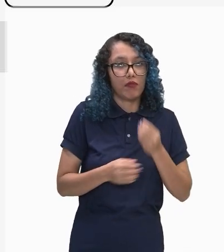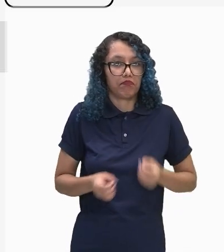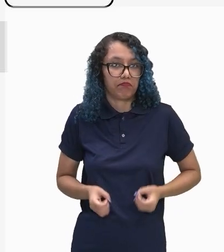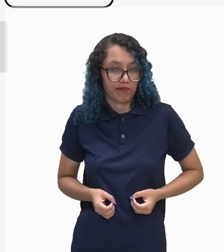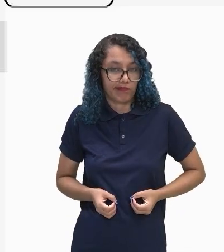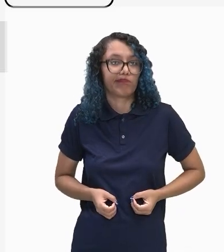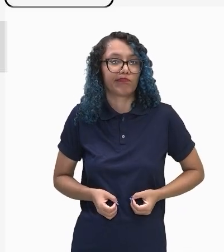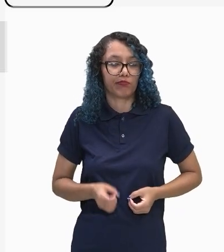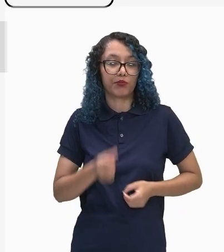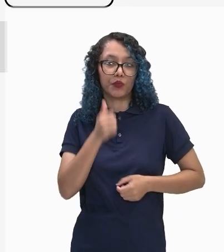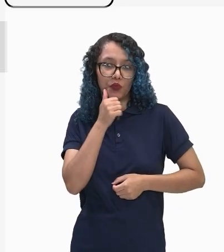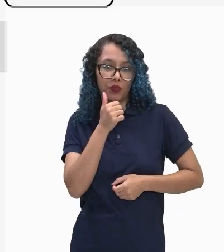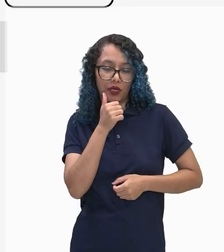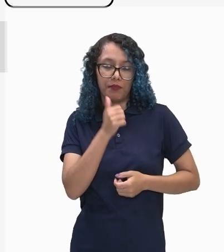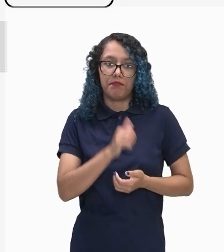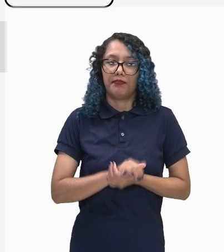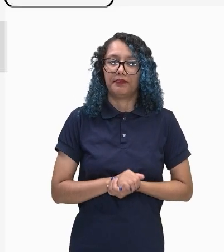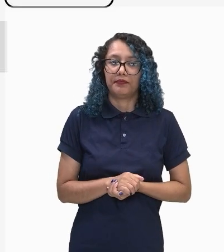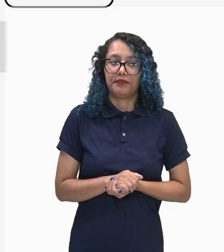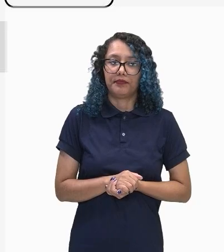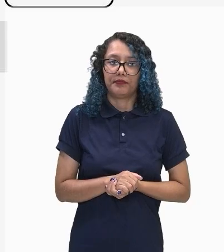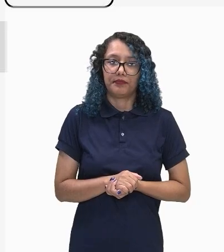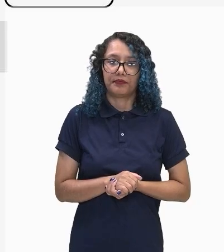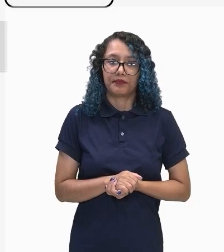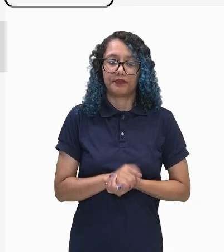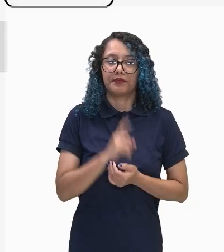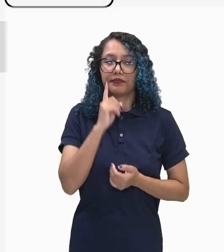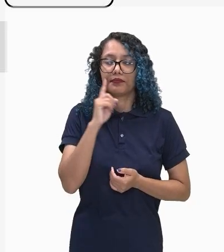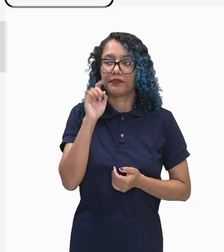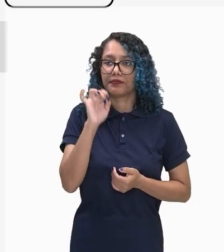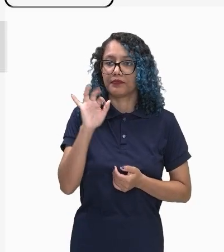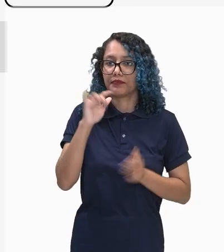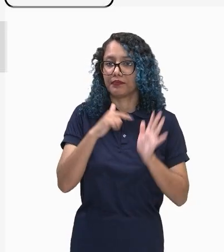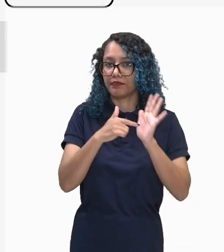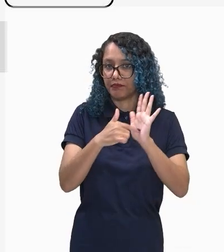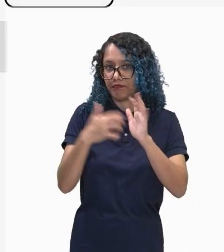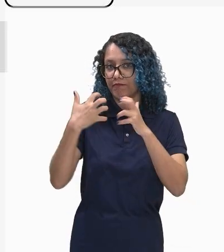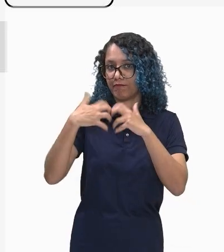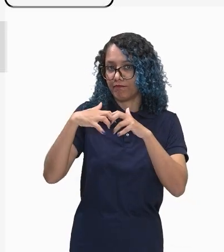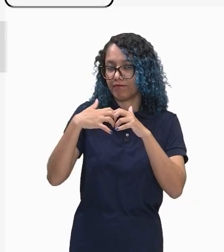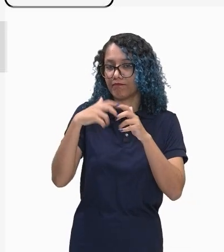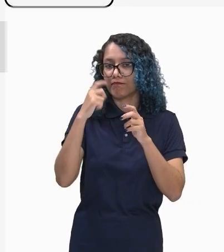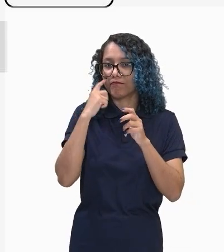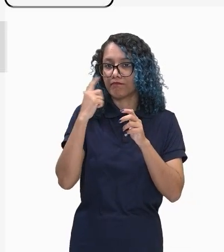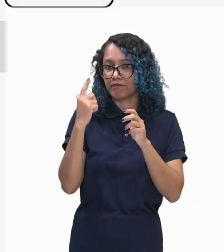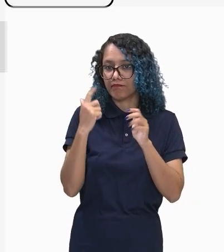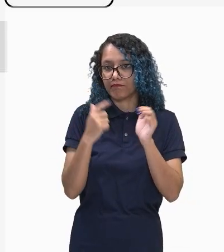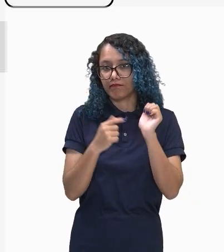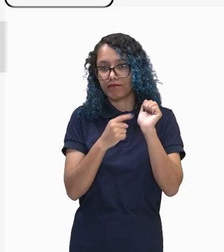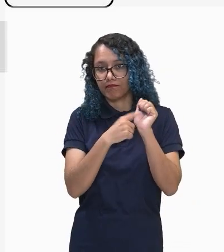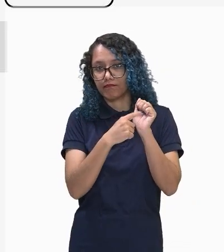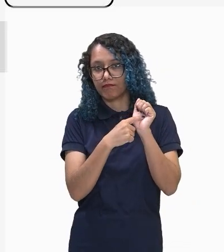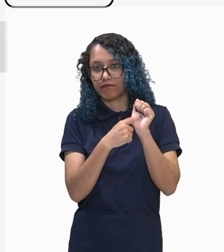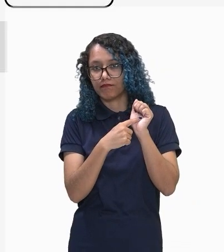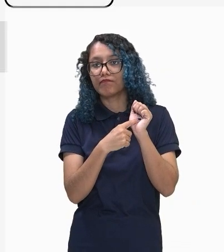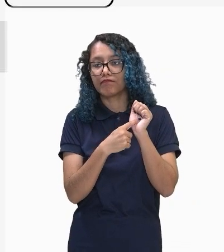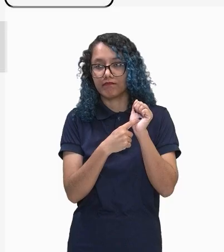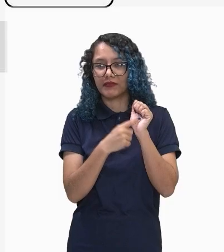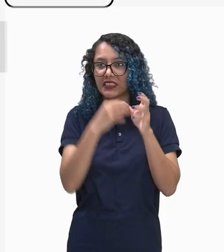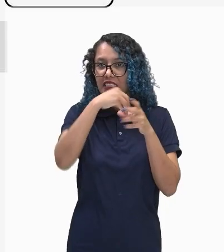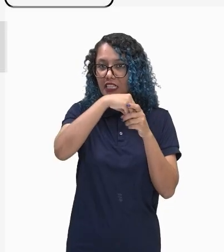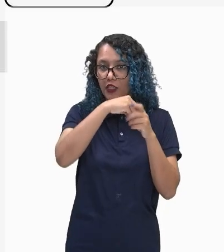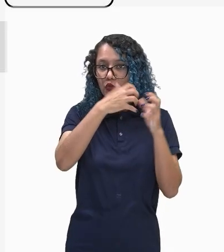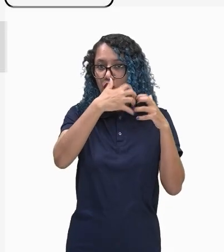aí que a gente está vendo na imagem, no nosso cérebro, aquela glândula chamada hipófise lá dentro